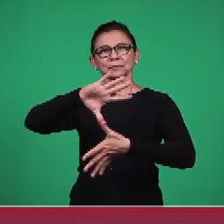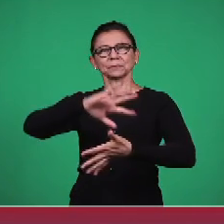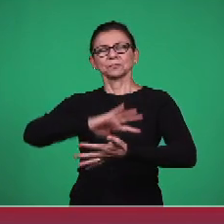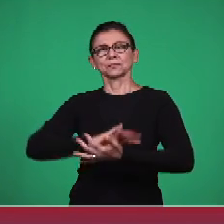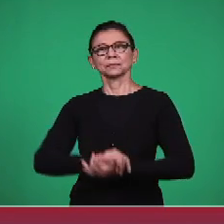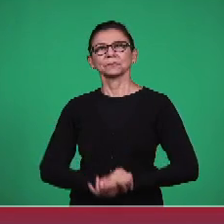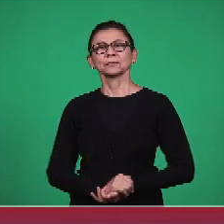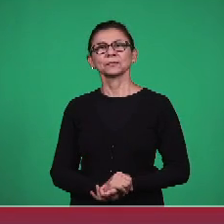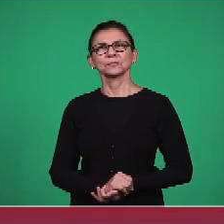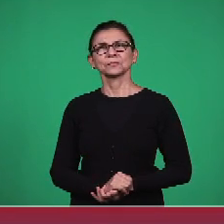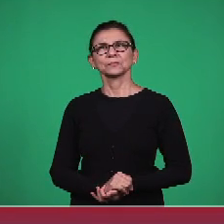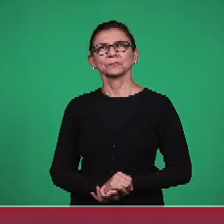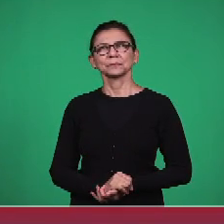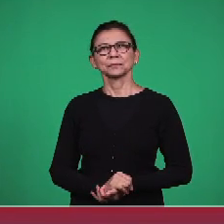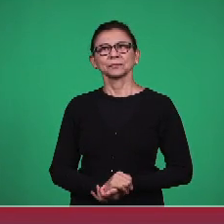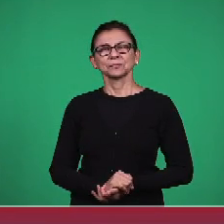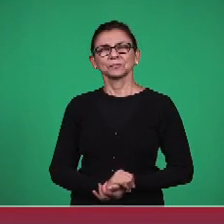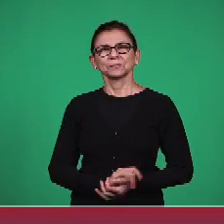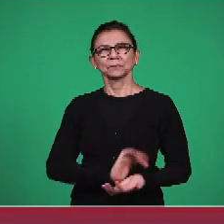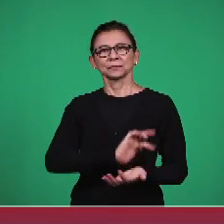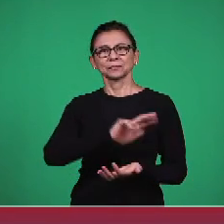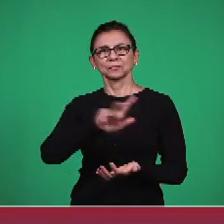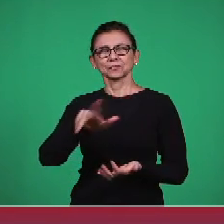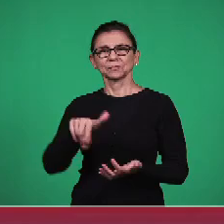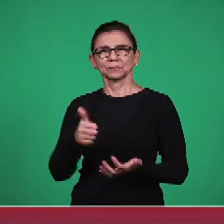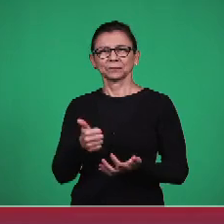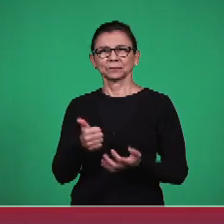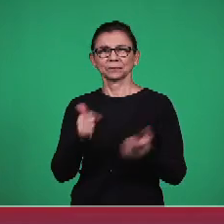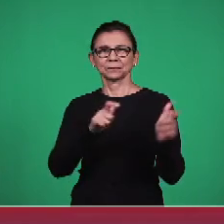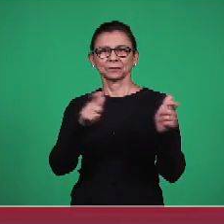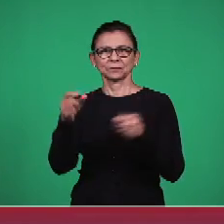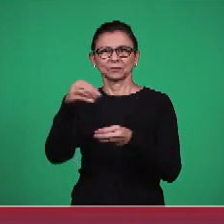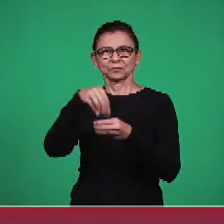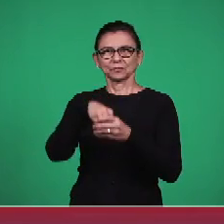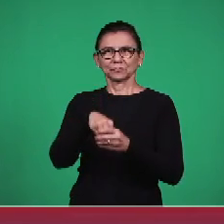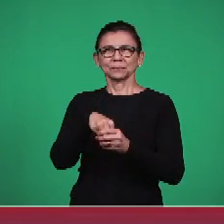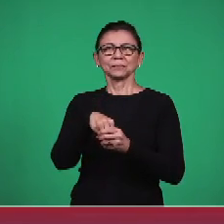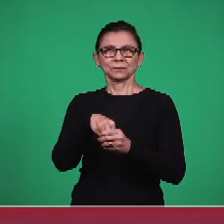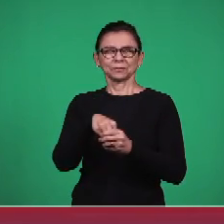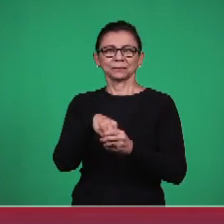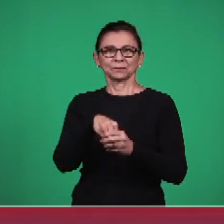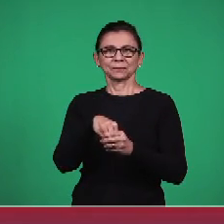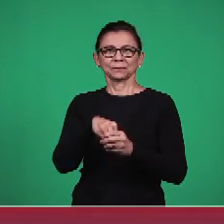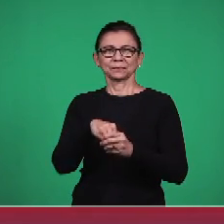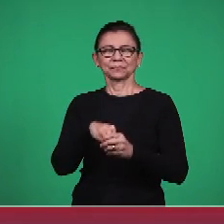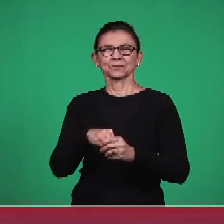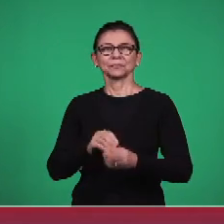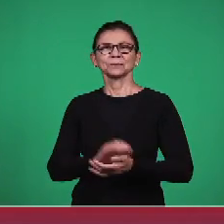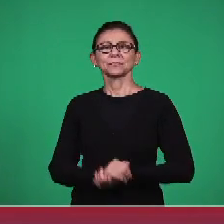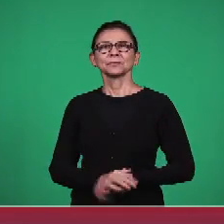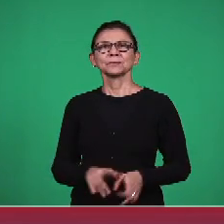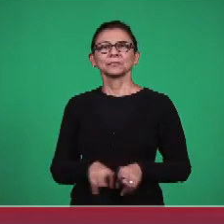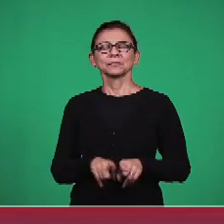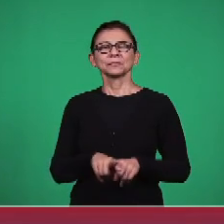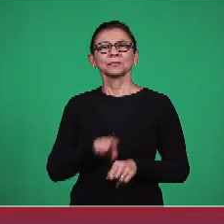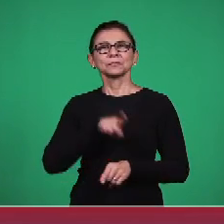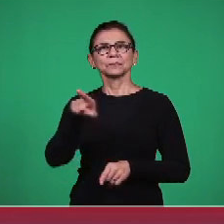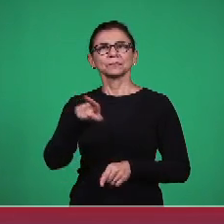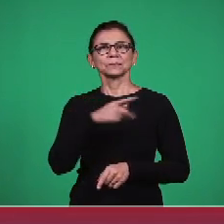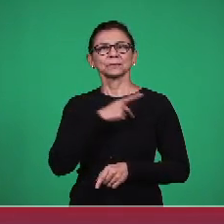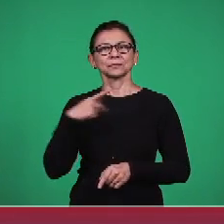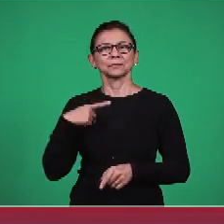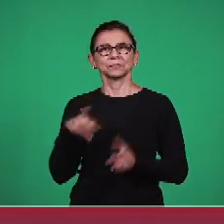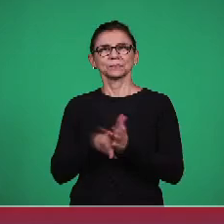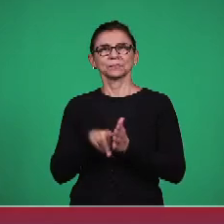de Manágua, na Nicarágua, foram assistidos, visitados pelos pastores ali do Brasil naquele lugar. Aqui no